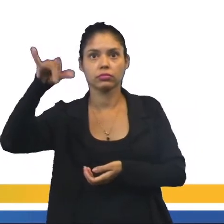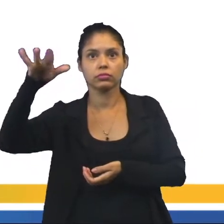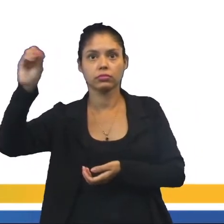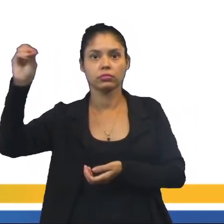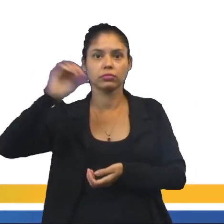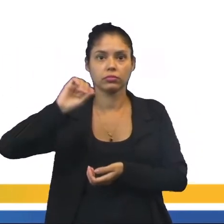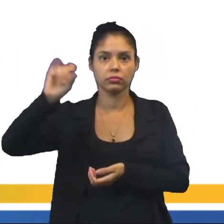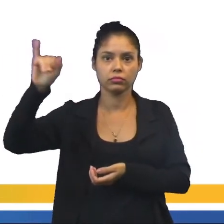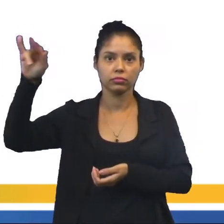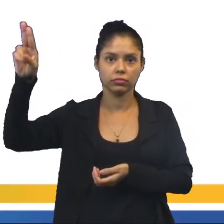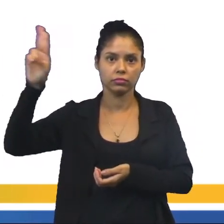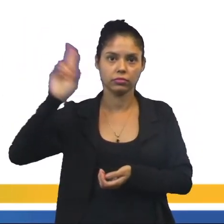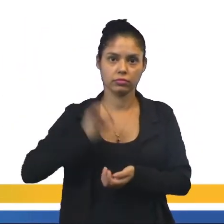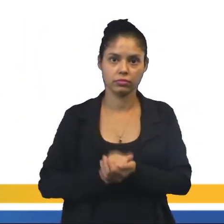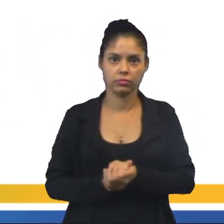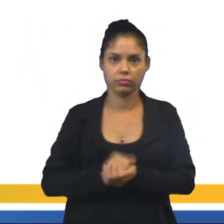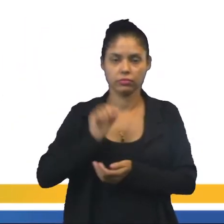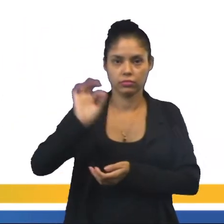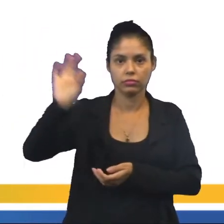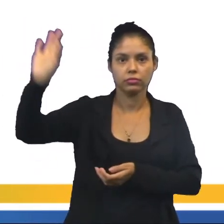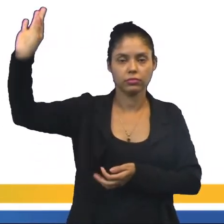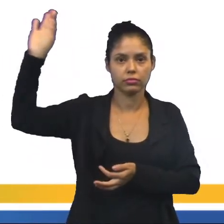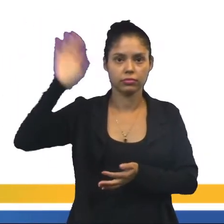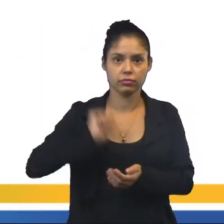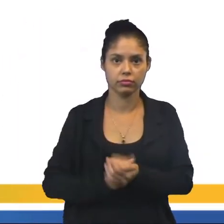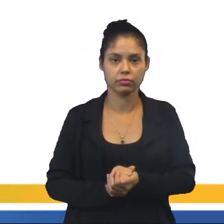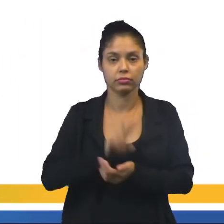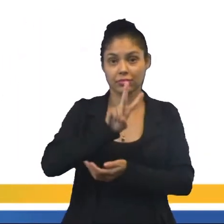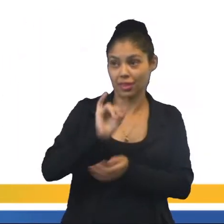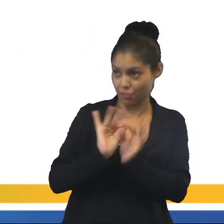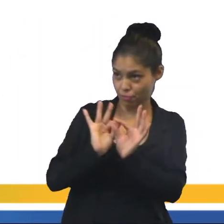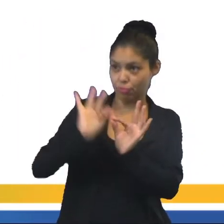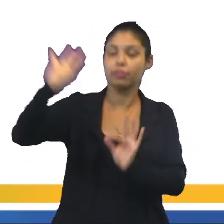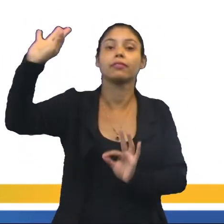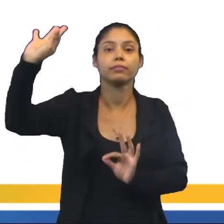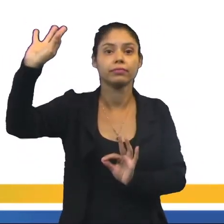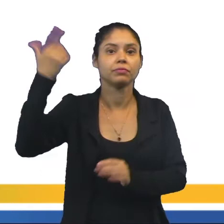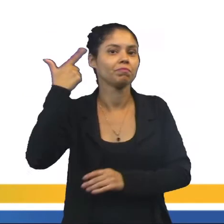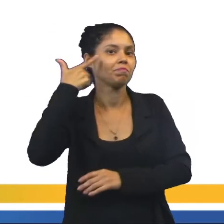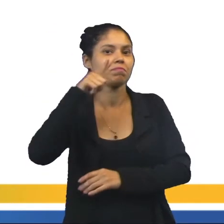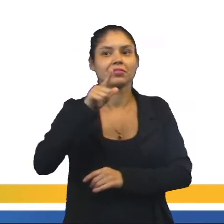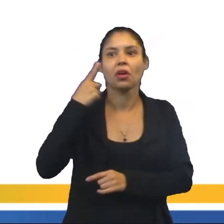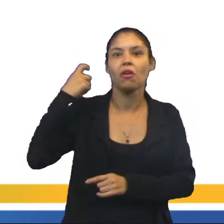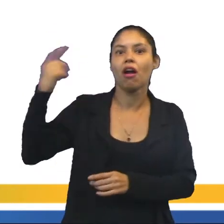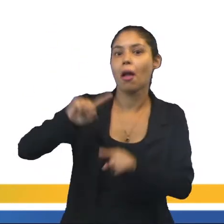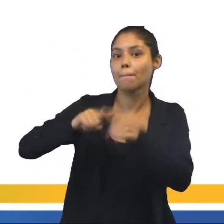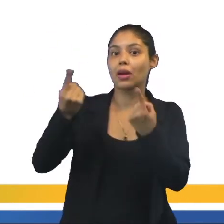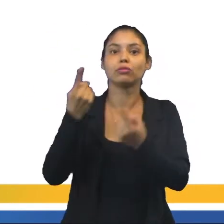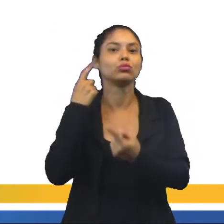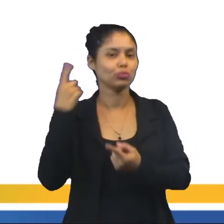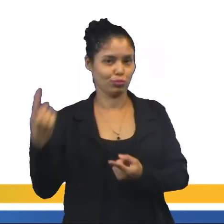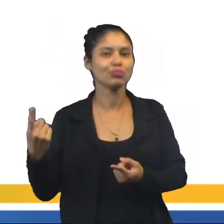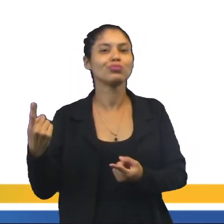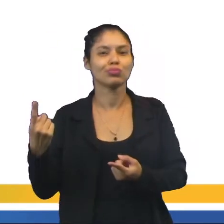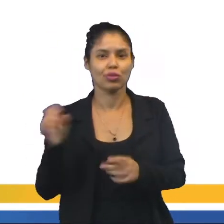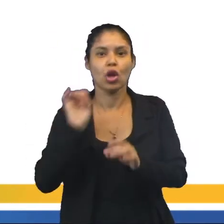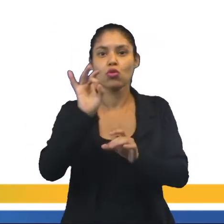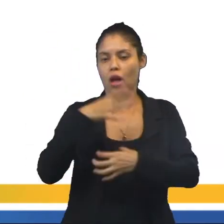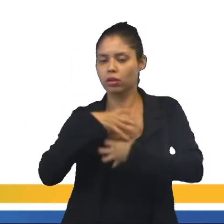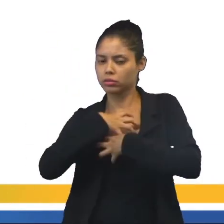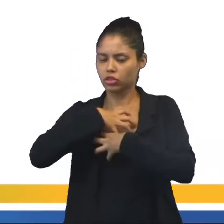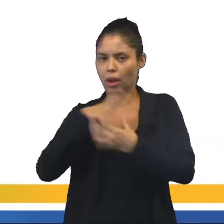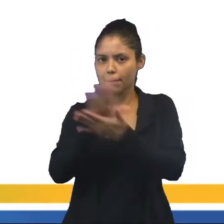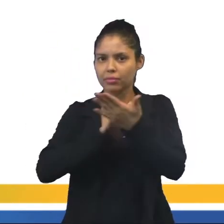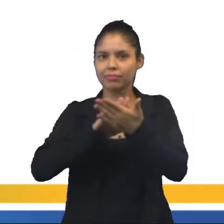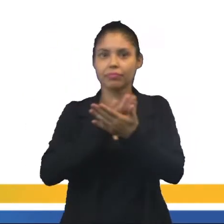fá sol lá si dó ré mi fá aí vai aqui você não consegue ouvir mais o som né só os